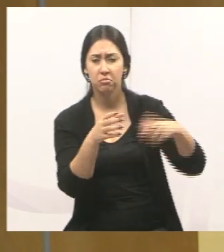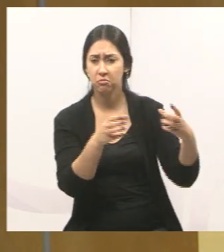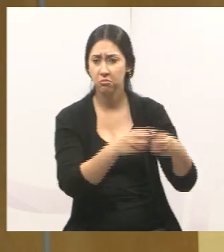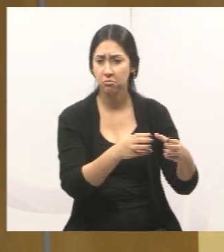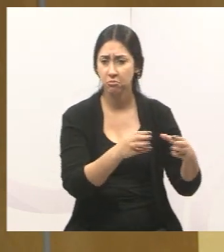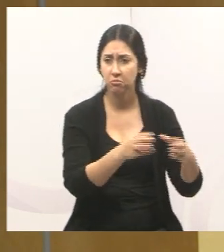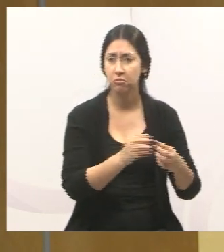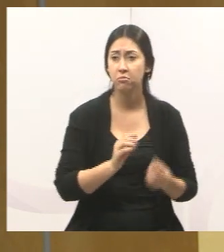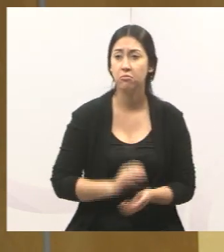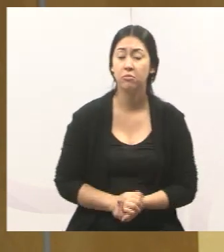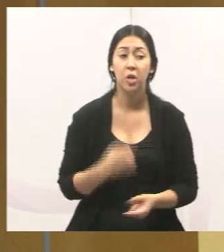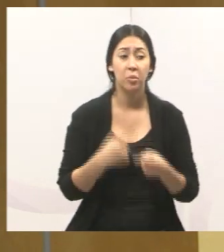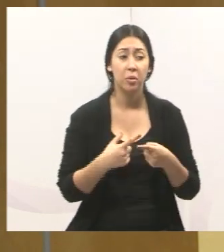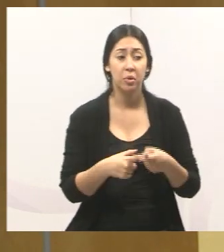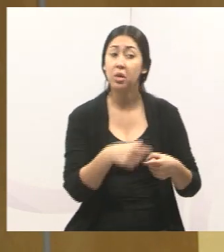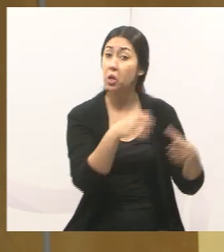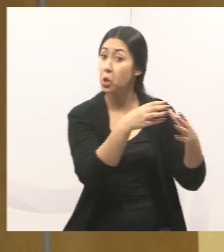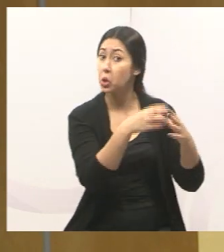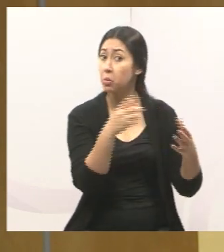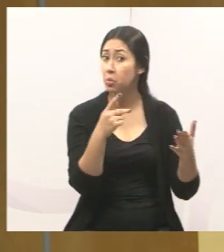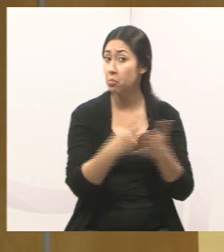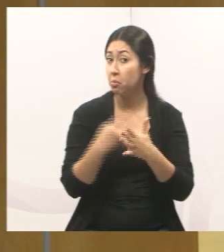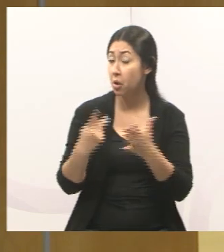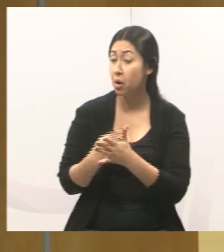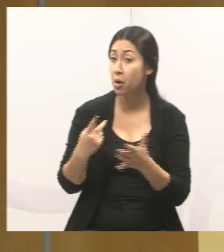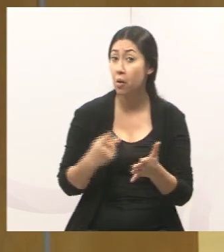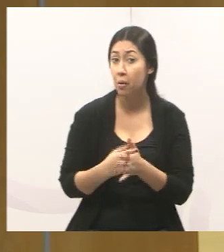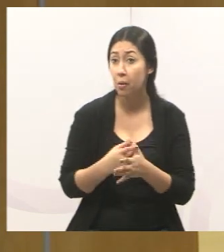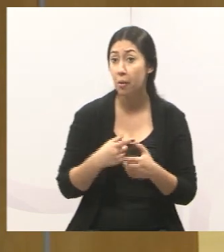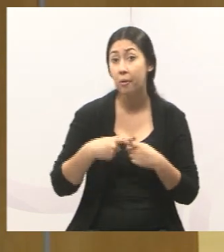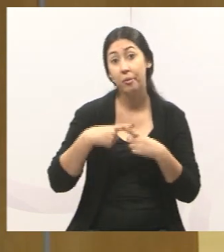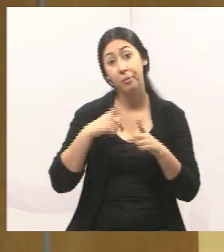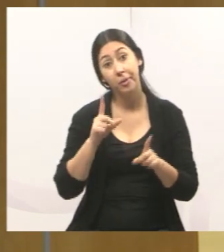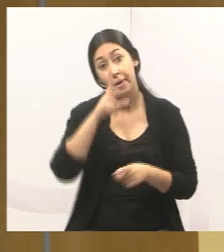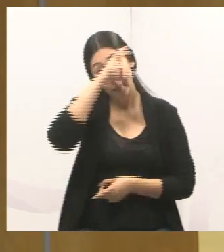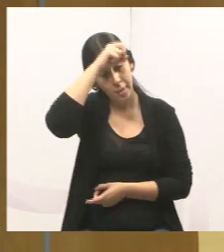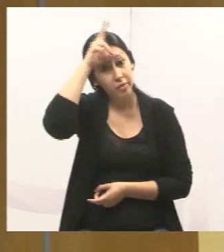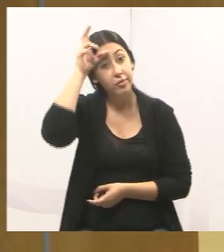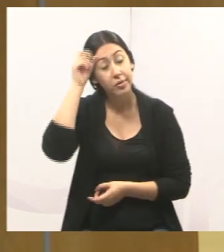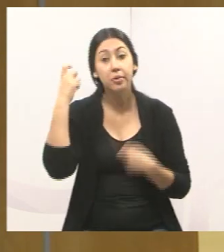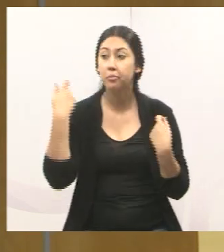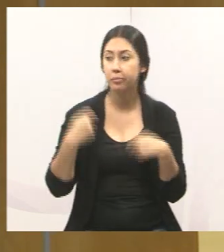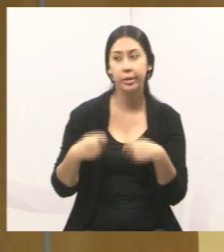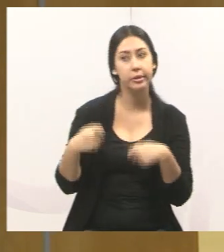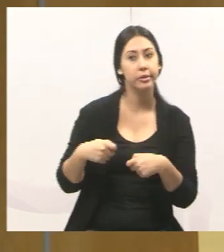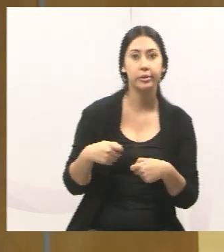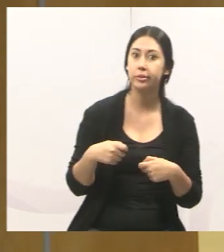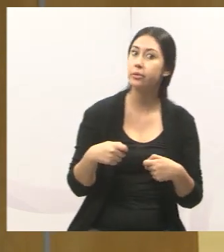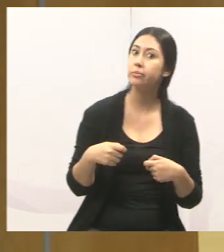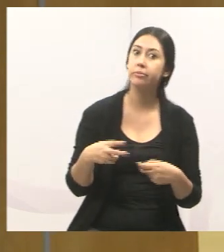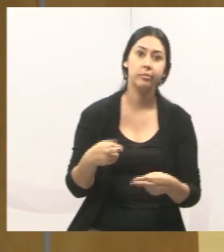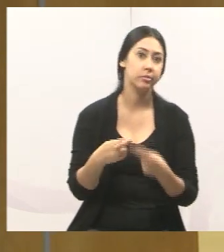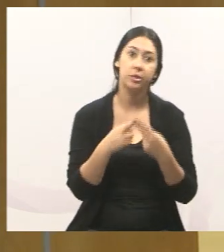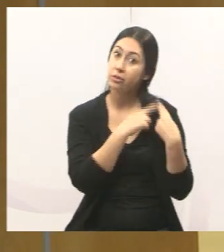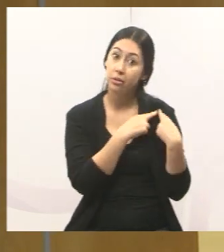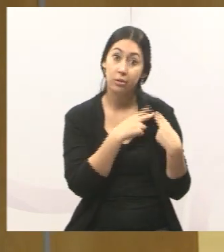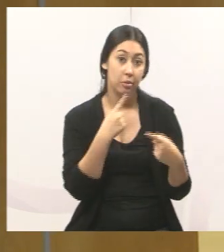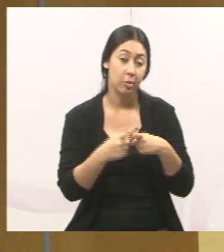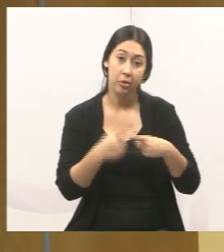aí também, que fez um punhado de coisa errada, e aí o Marco Aurélio tem que pagar na justiça por causa daquela situação, porque ele é o